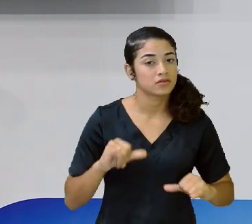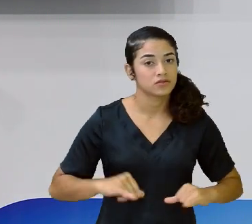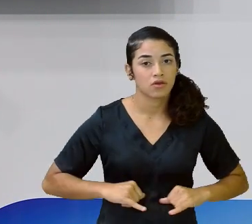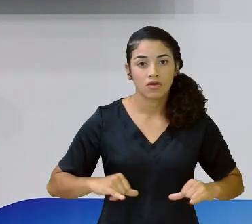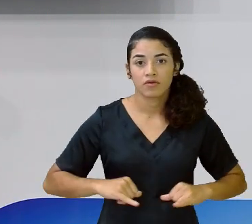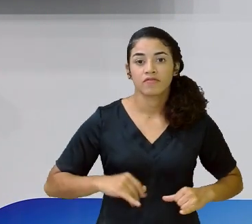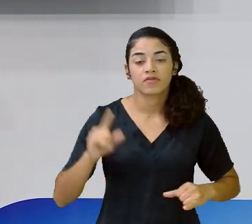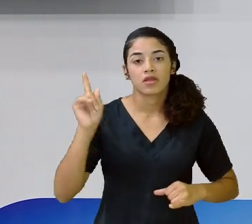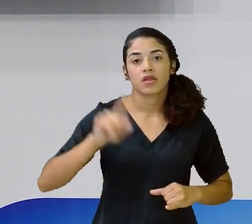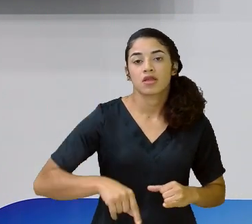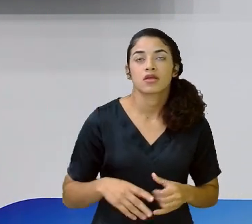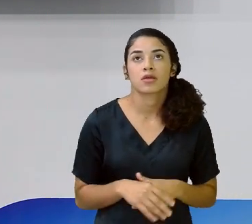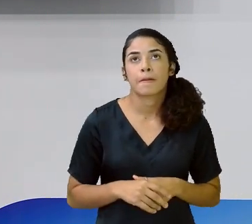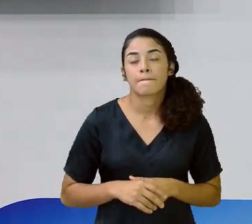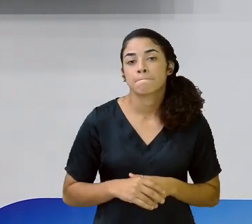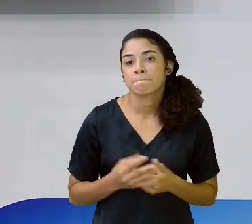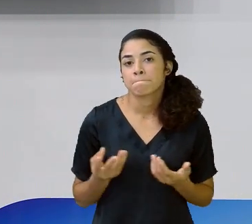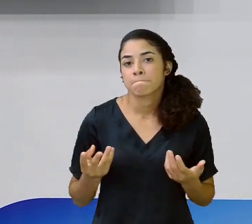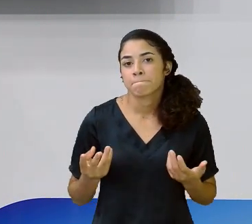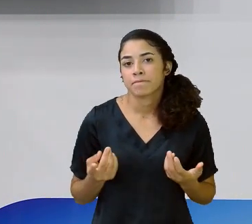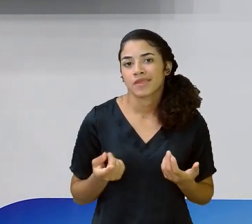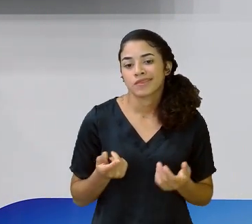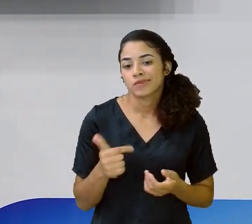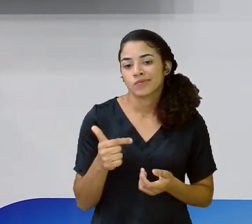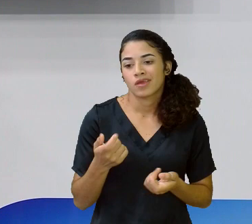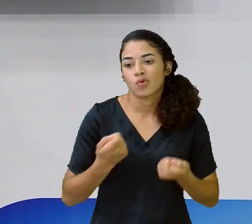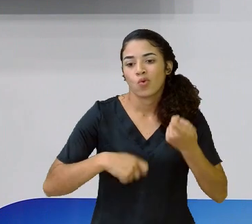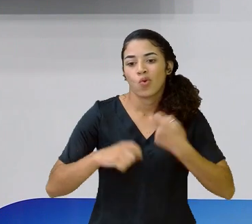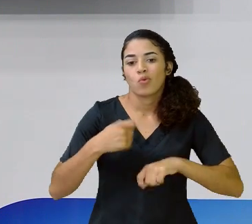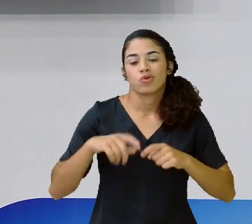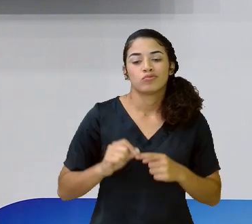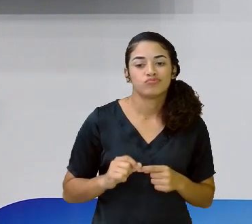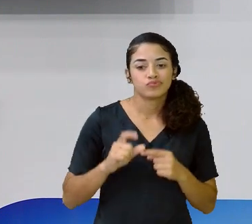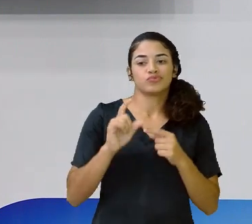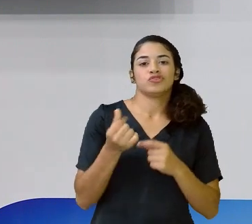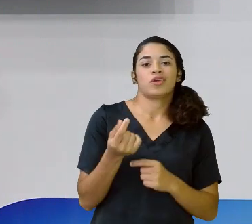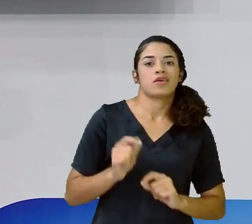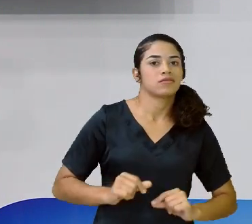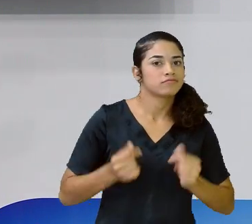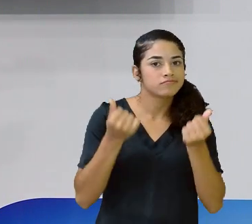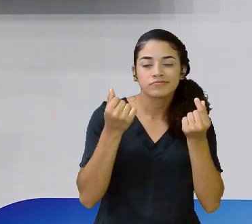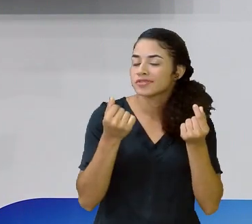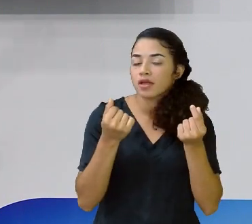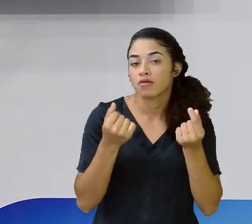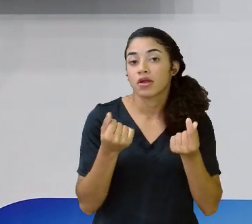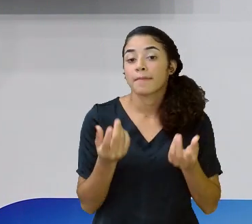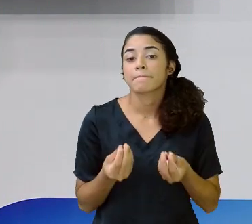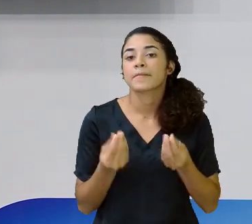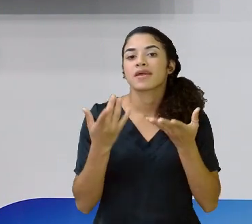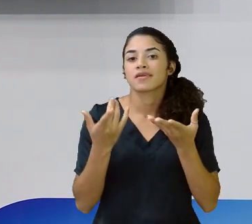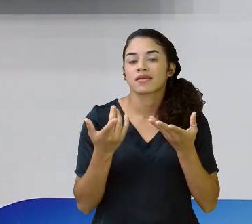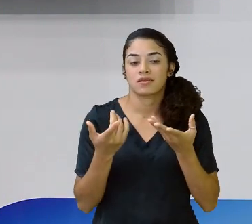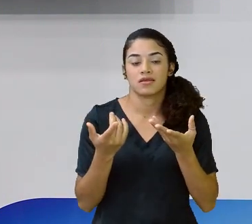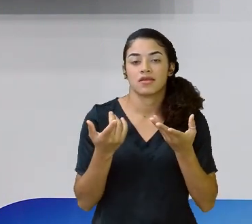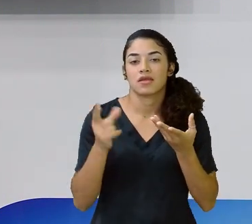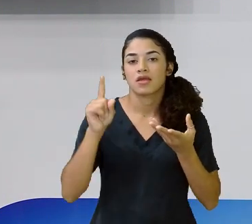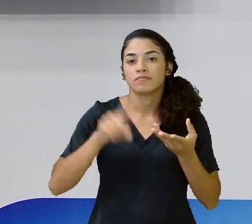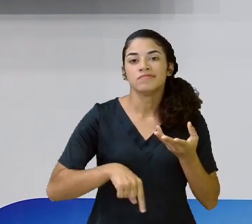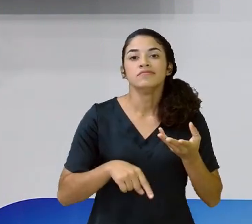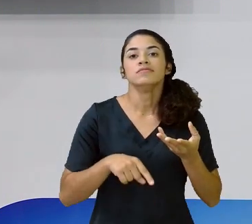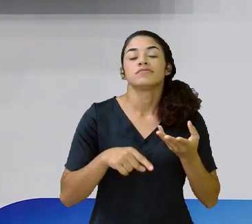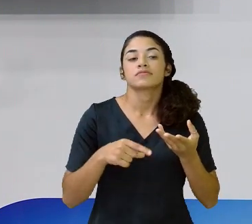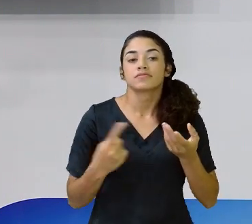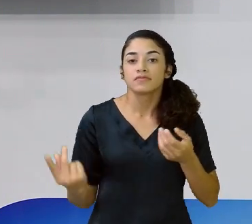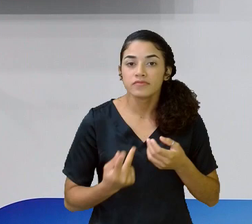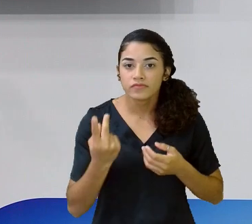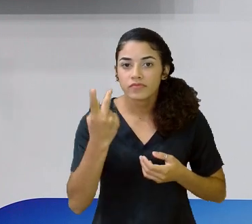com pouco poder econômico. Então, ela também estava fazendo uma valorização para aquela região. E tudo